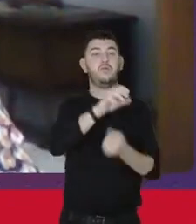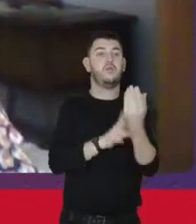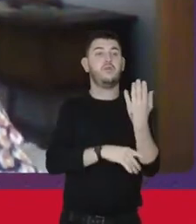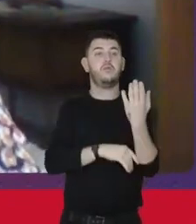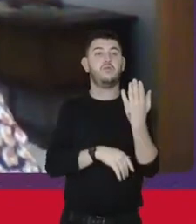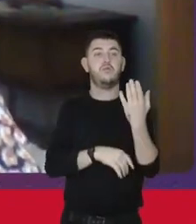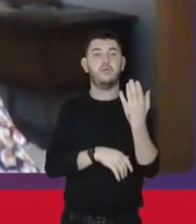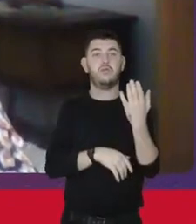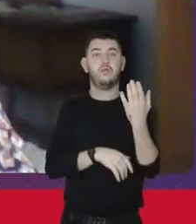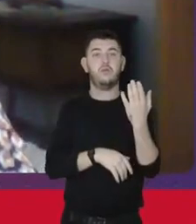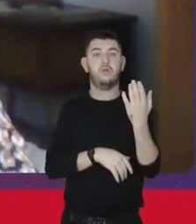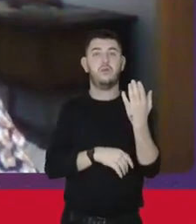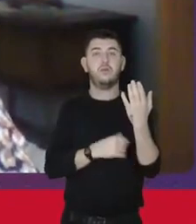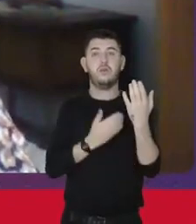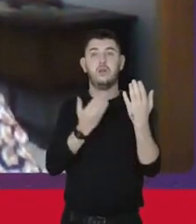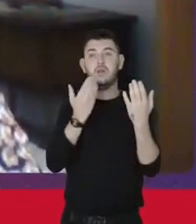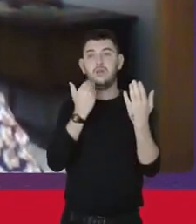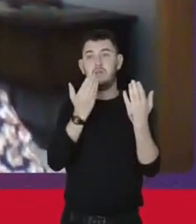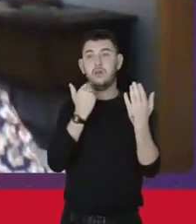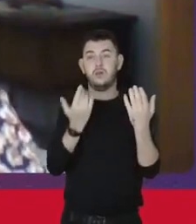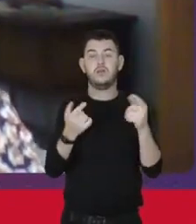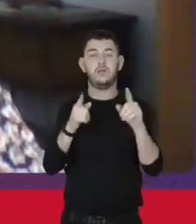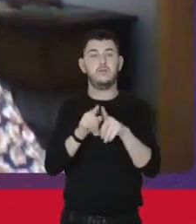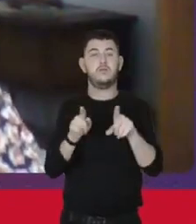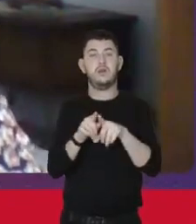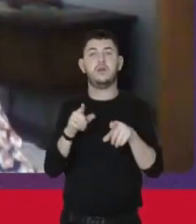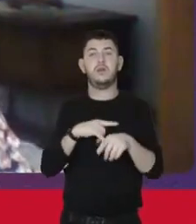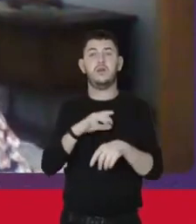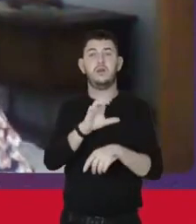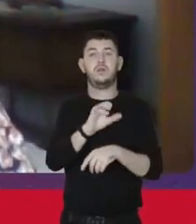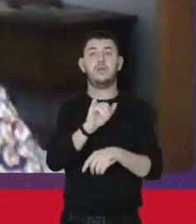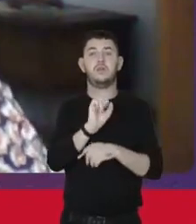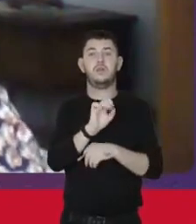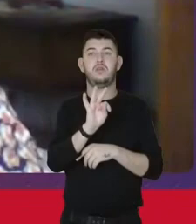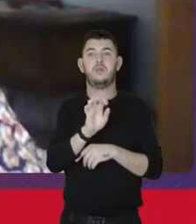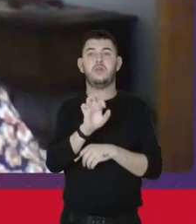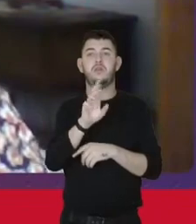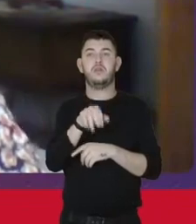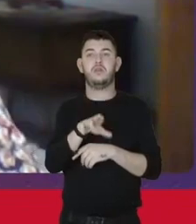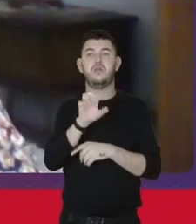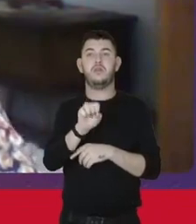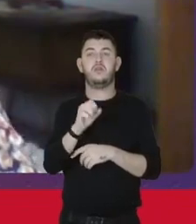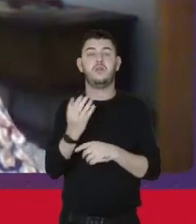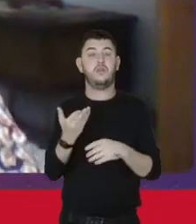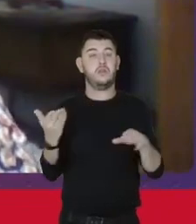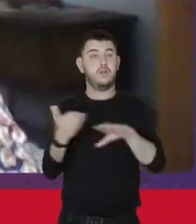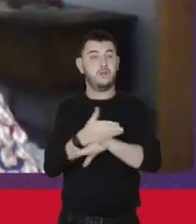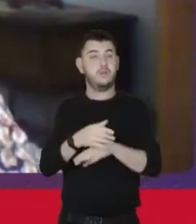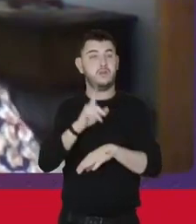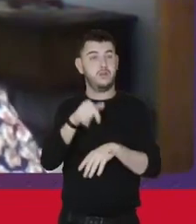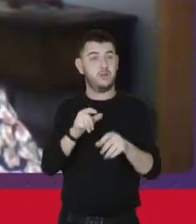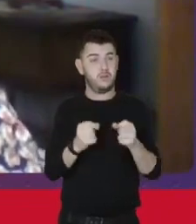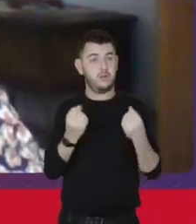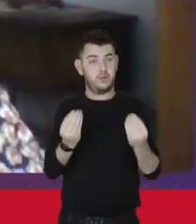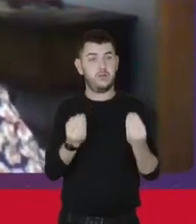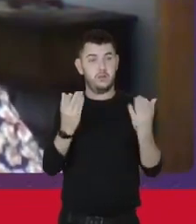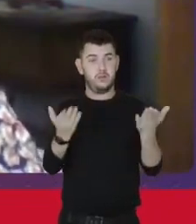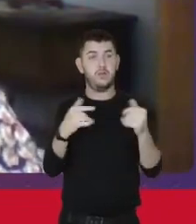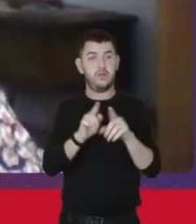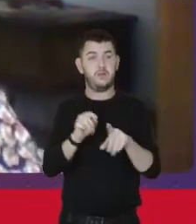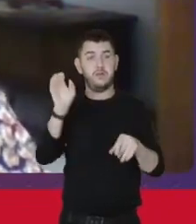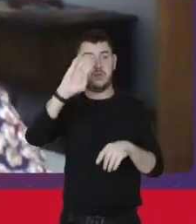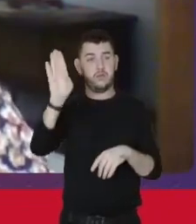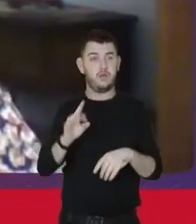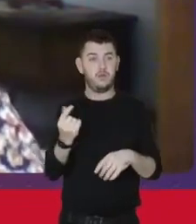de alimentos, acesso a cisternas, foram instaladas mais de 1 milhão de cisternas no Brasil neste período,